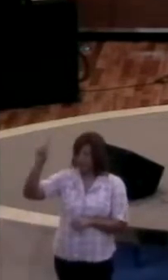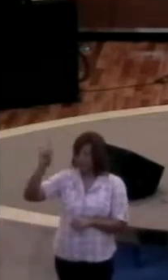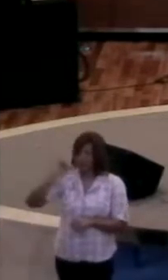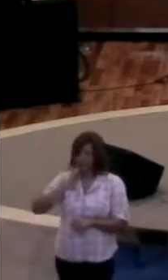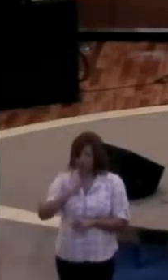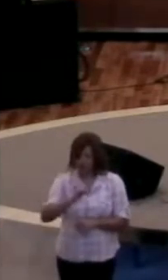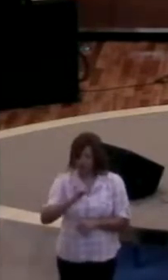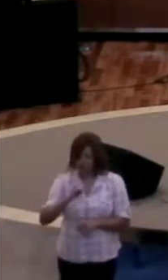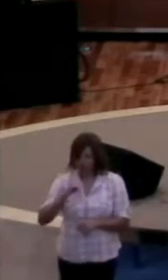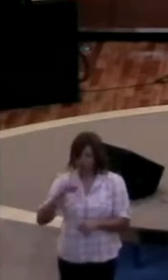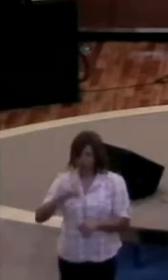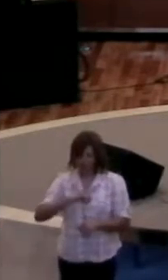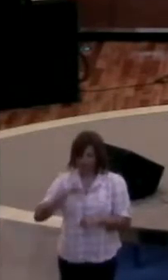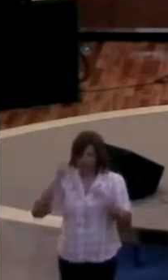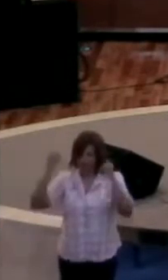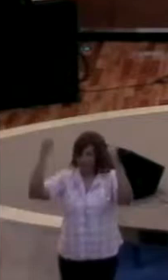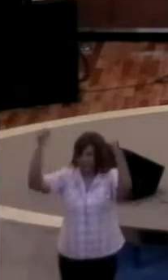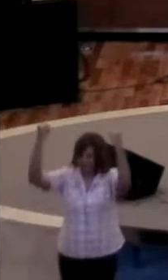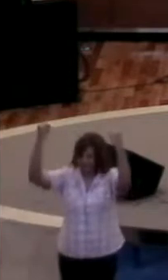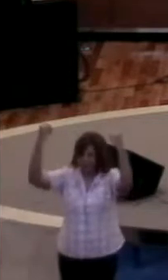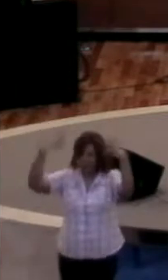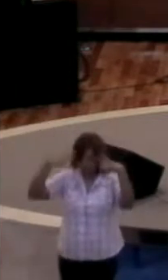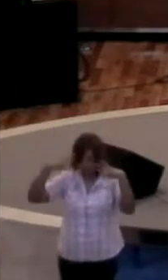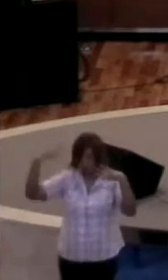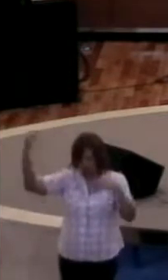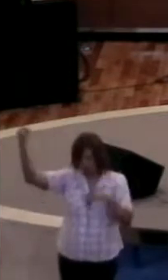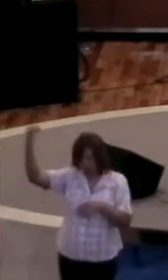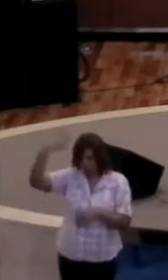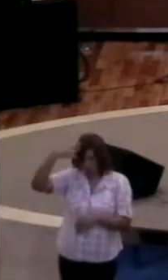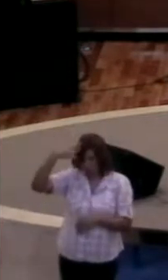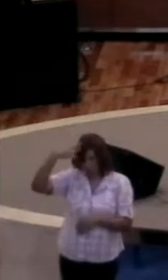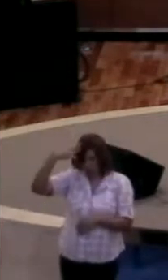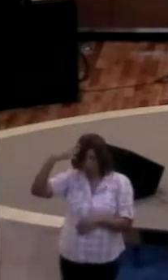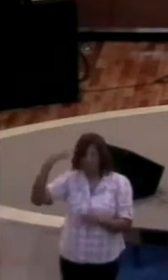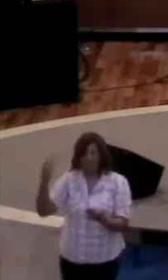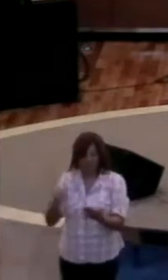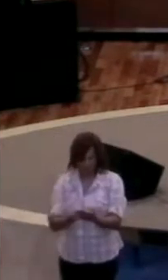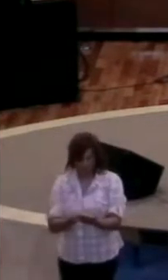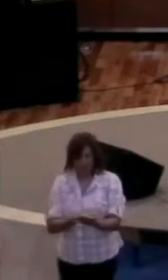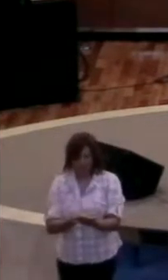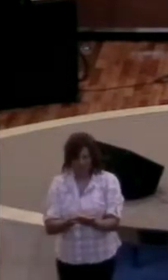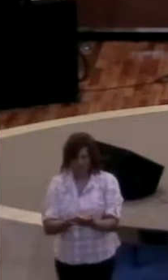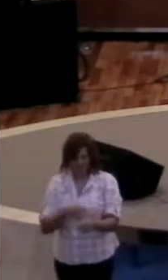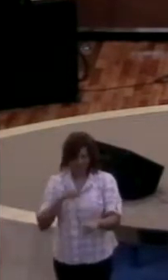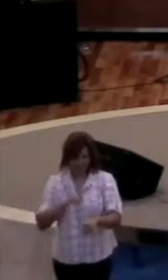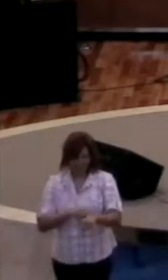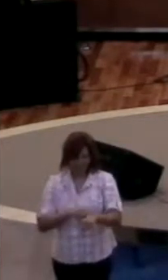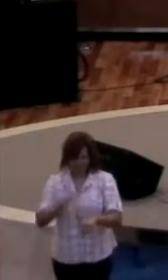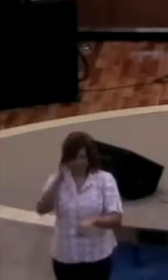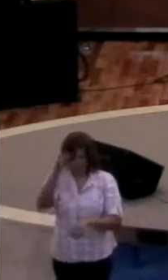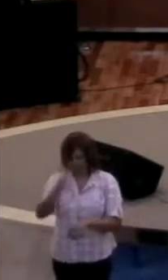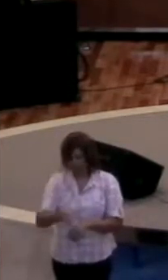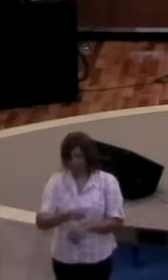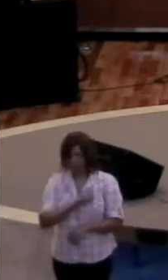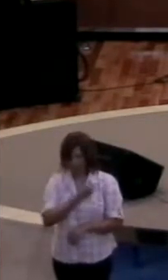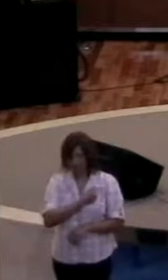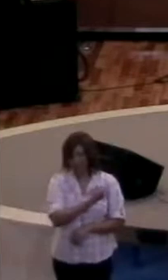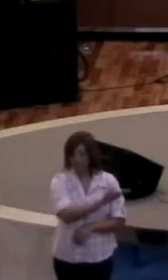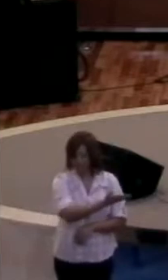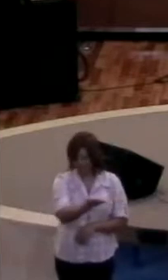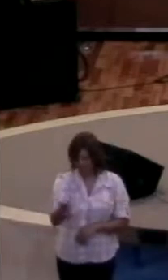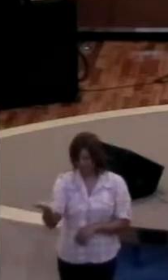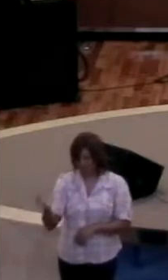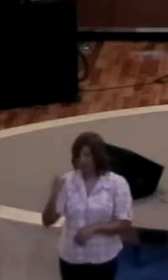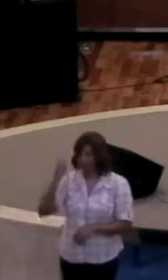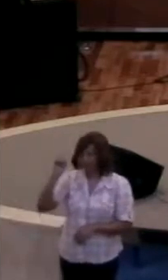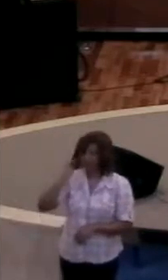luz, e houve luz. No tempo certo na tua vida, Deus vai falar